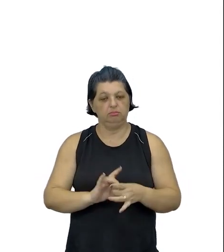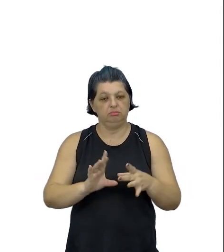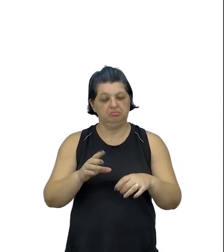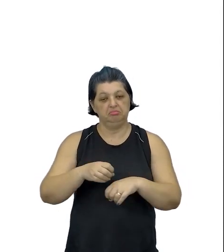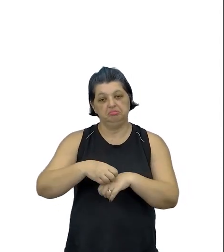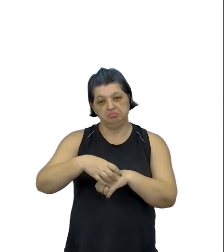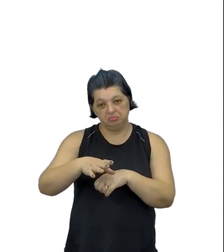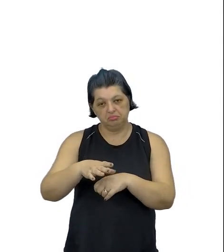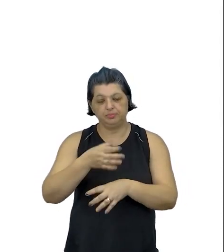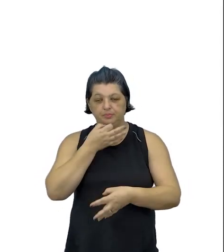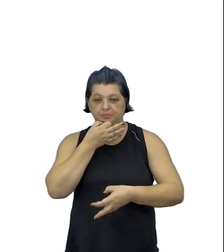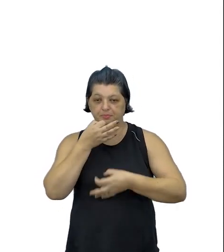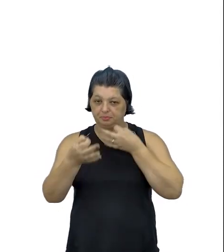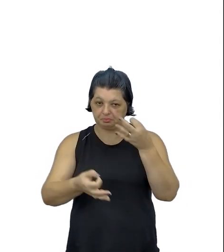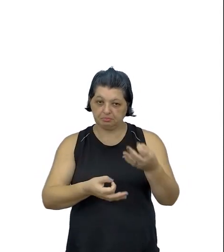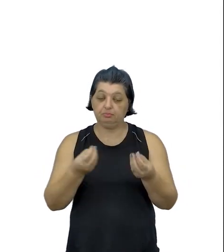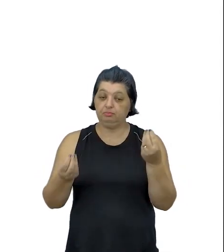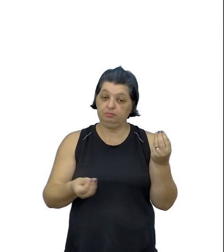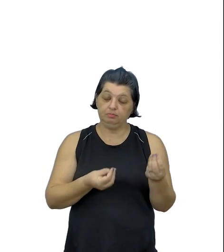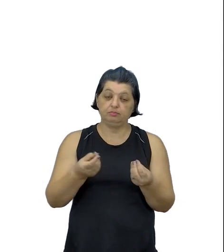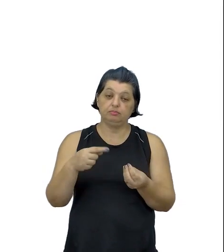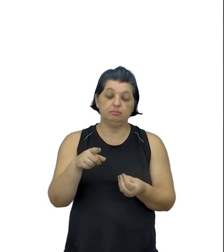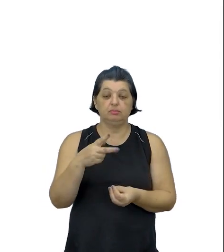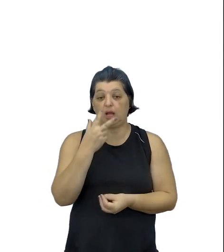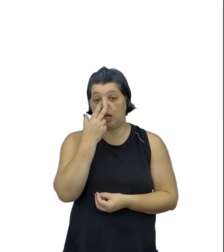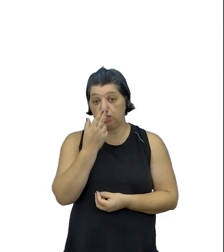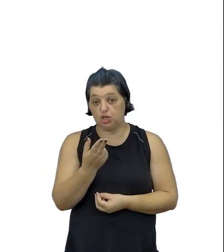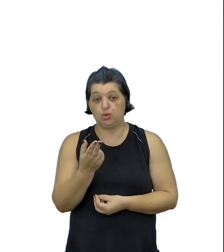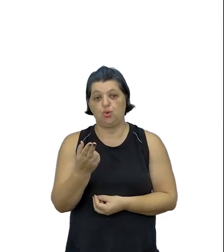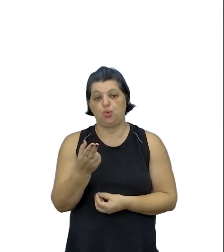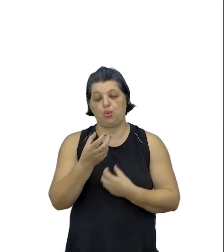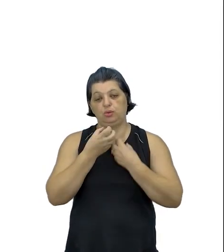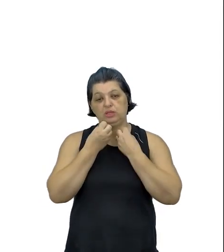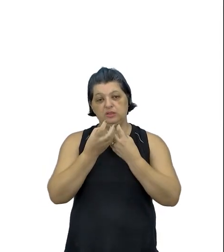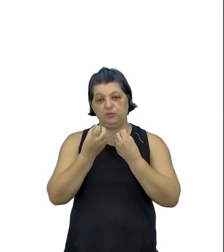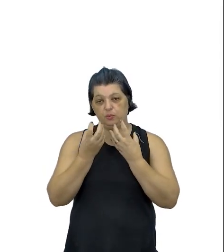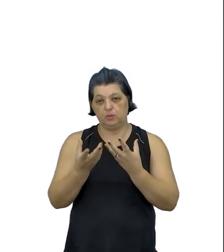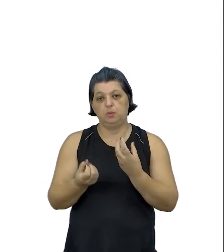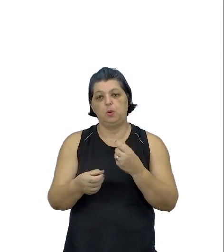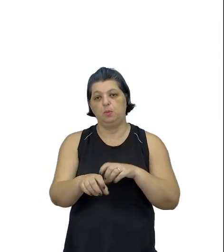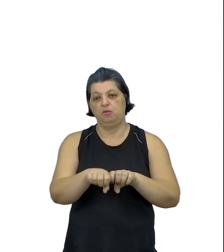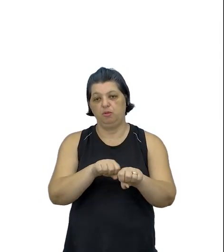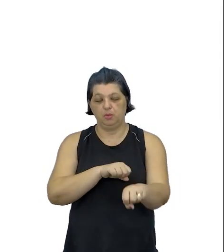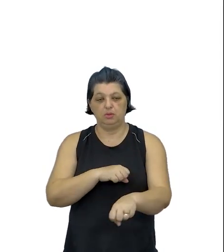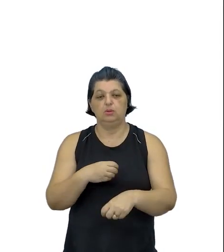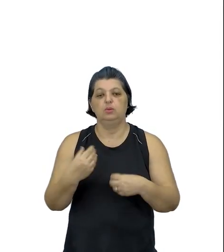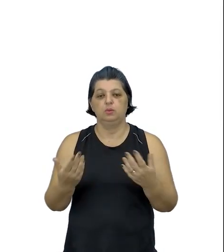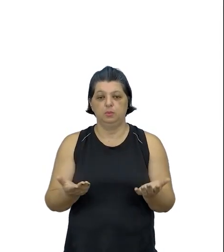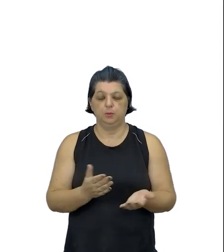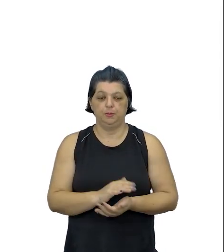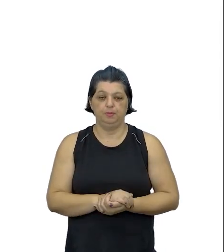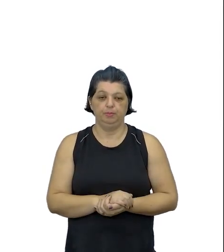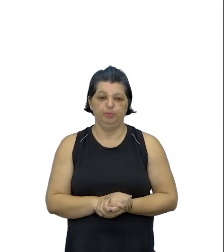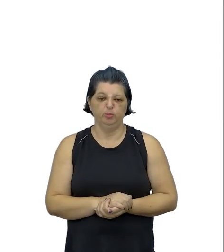recado, contar o que vocês acharam dessa formação.